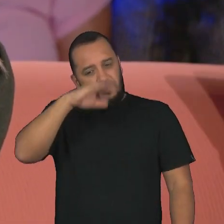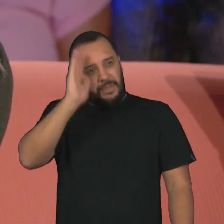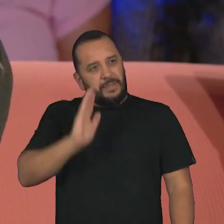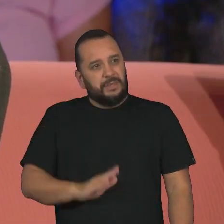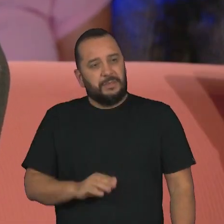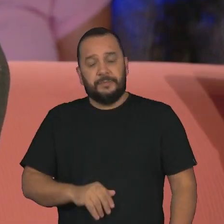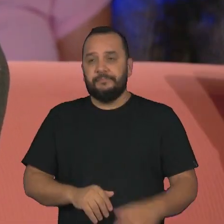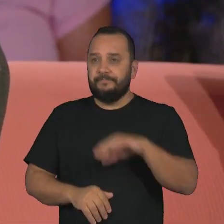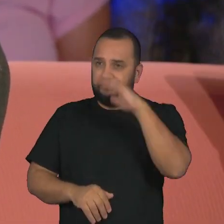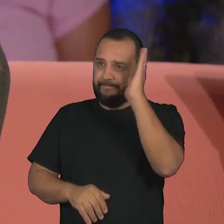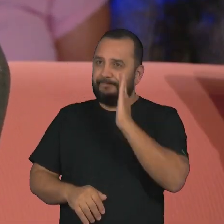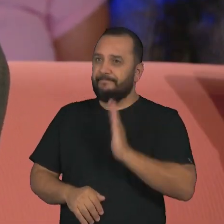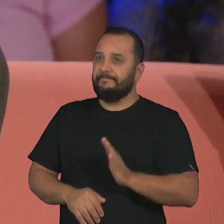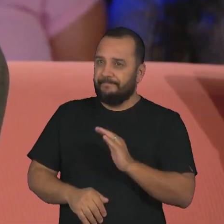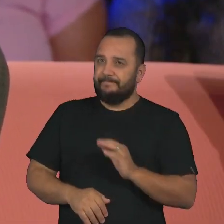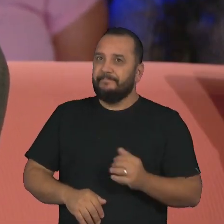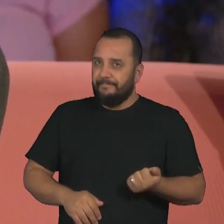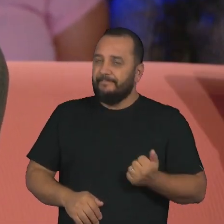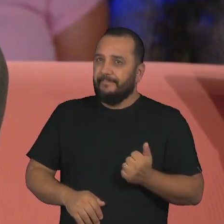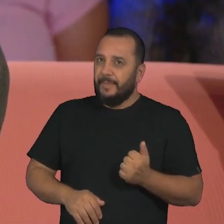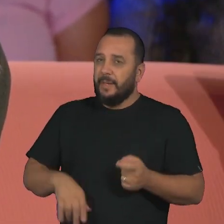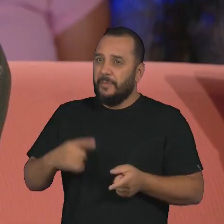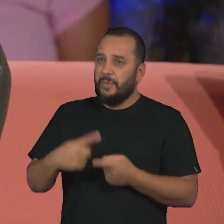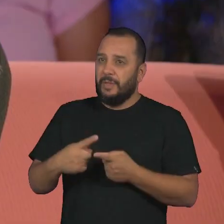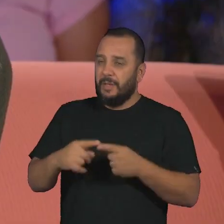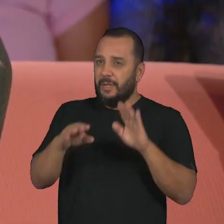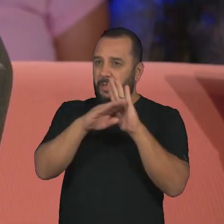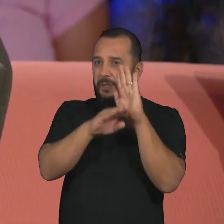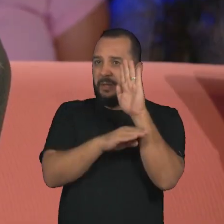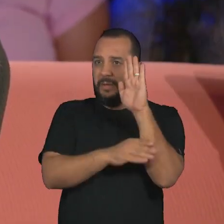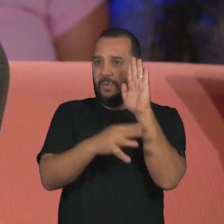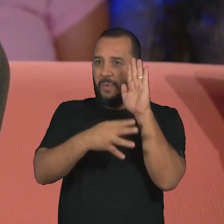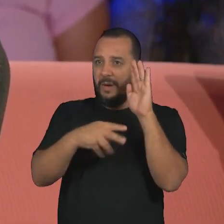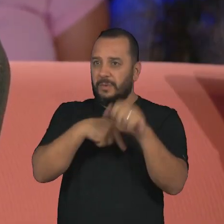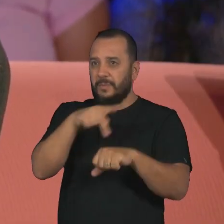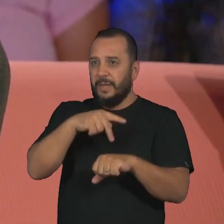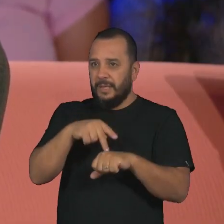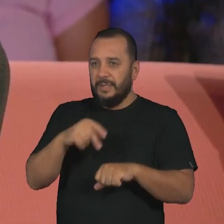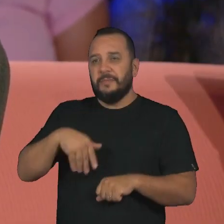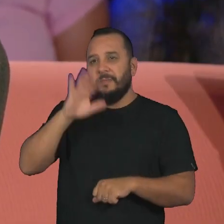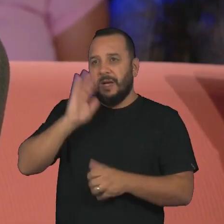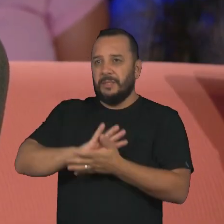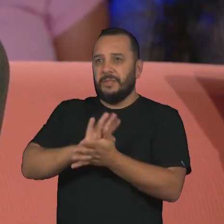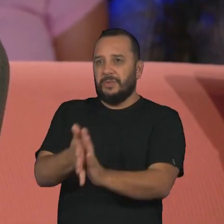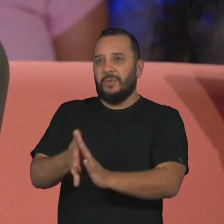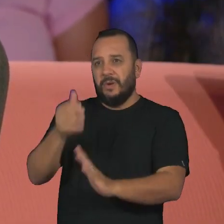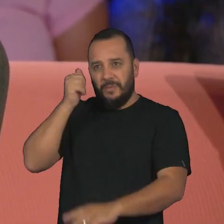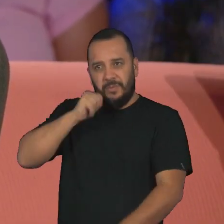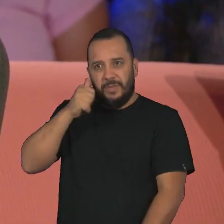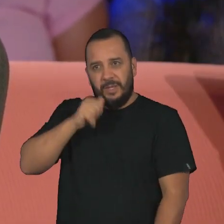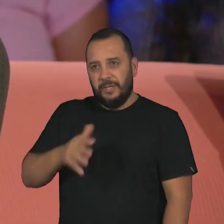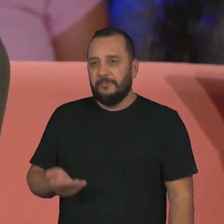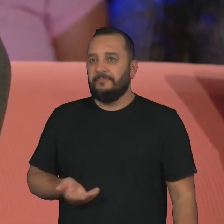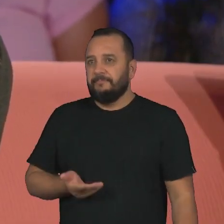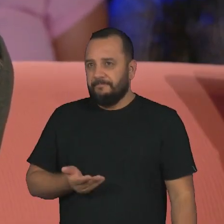vez mais próximo desse ranking, porque nós somos o 4º país no mundo que mais mata mulher. Então, trazer